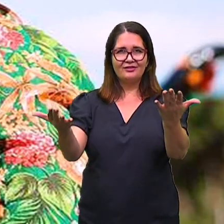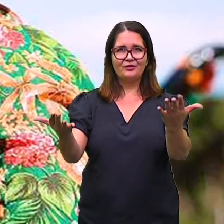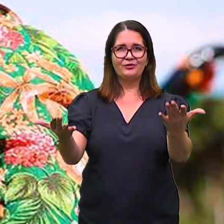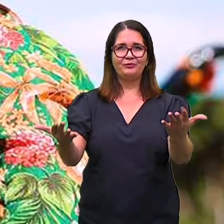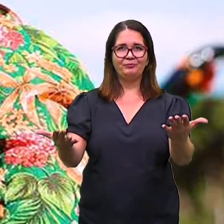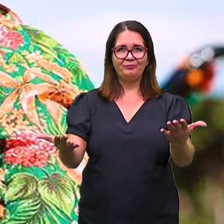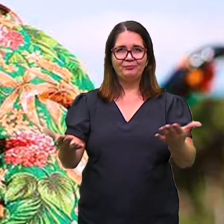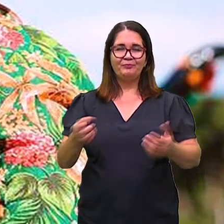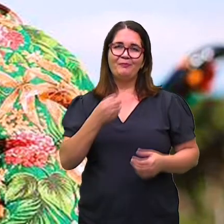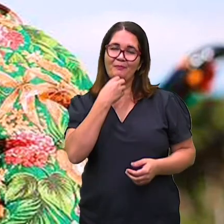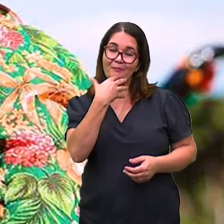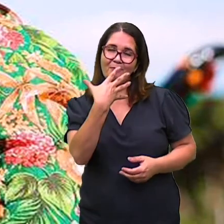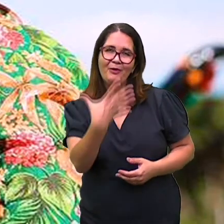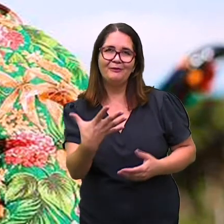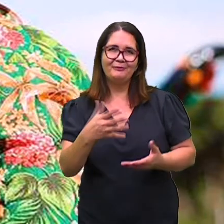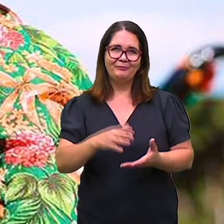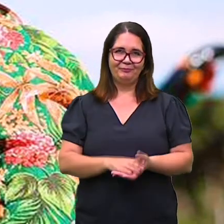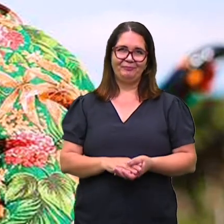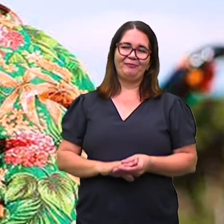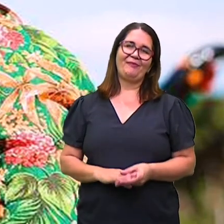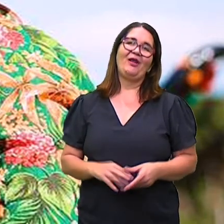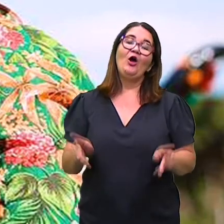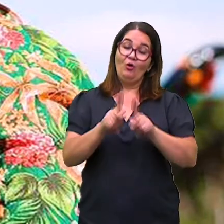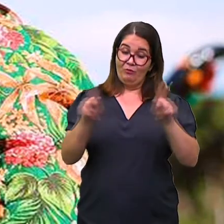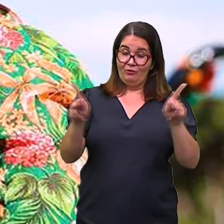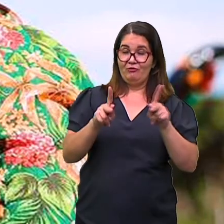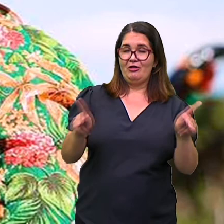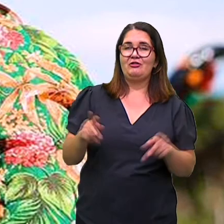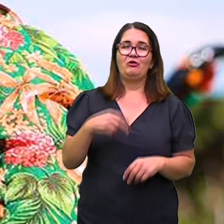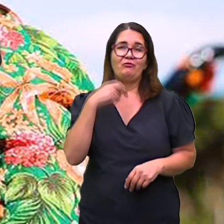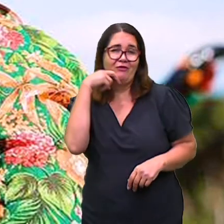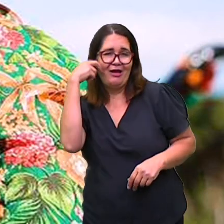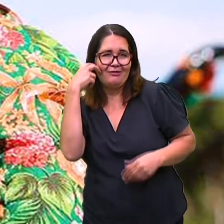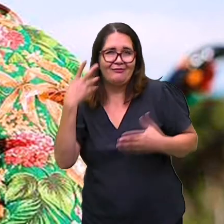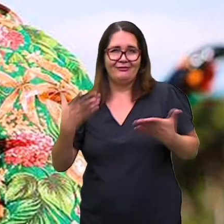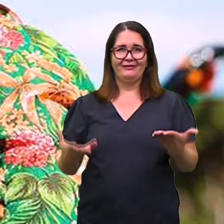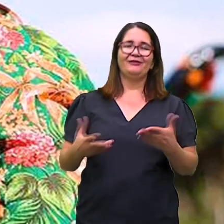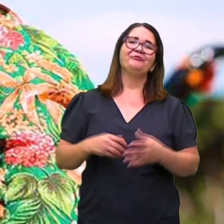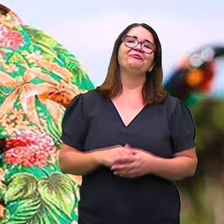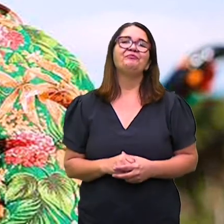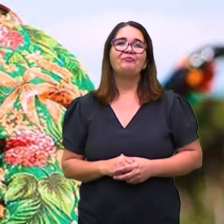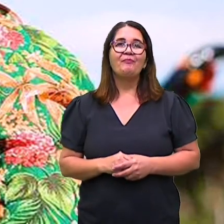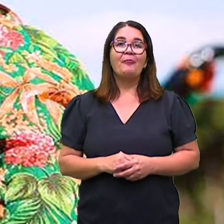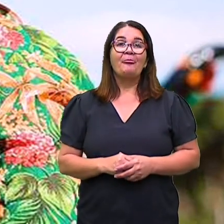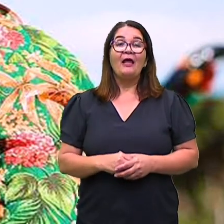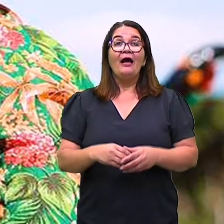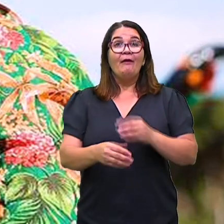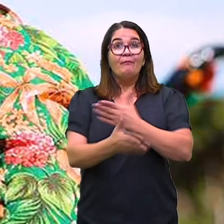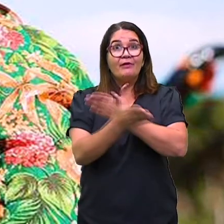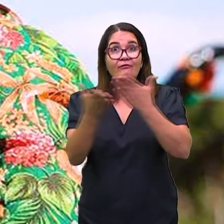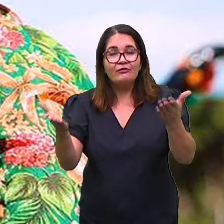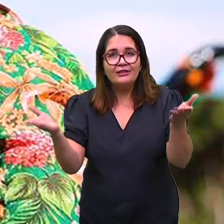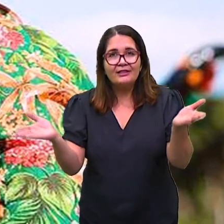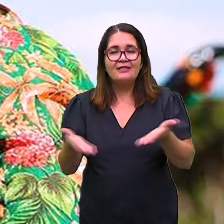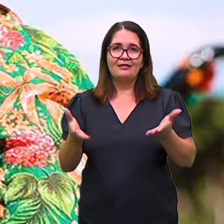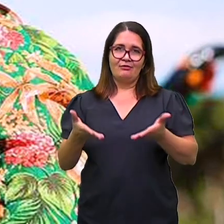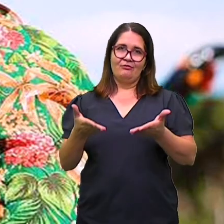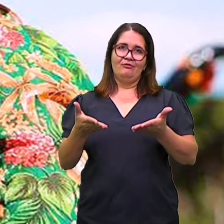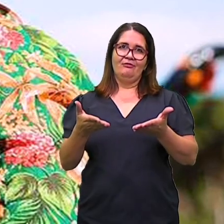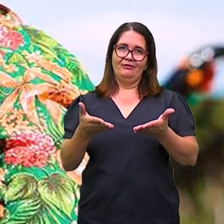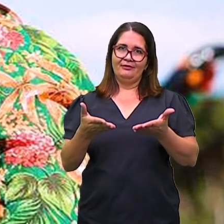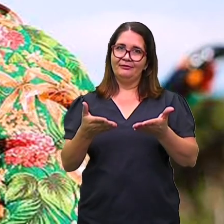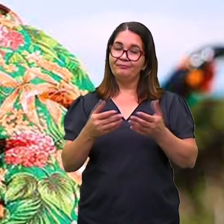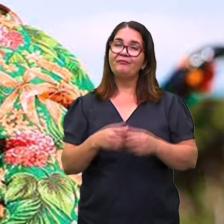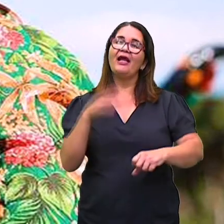ai. Bom, o professor passar muita vergonha não dá, né? Estudantes, acesse as nossas redes sociais para